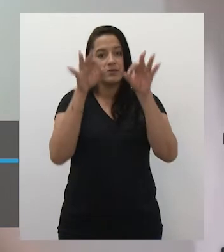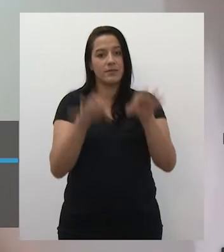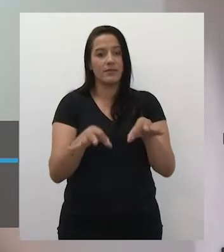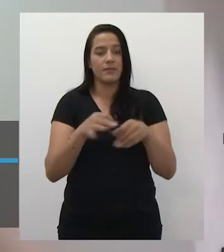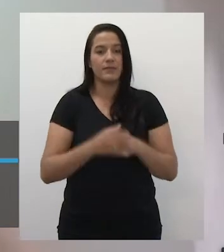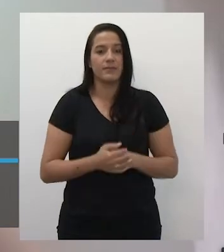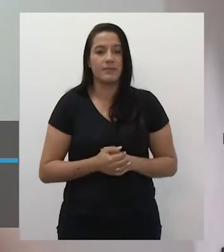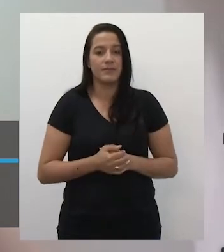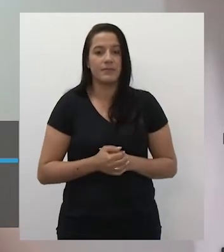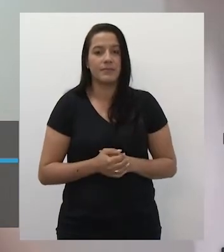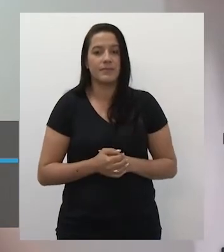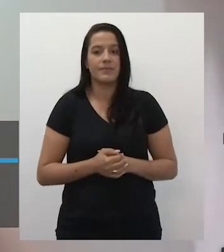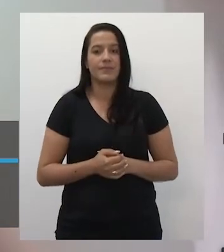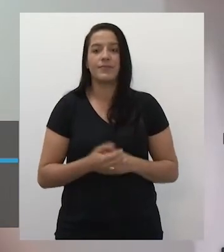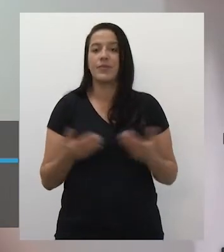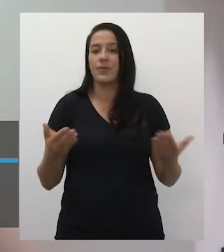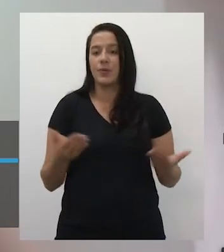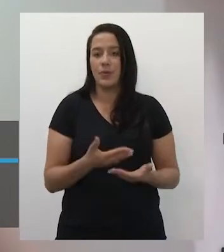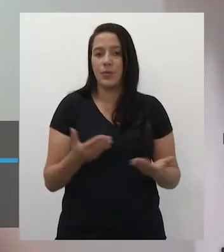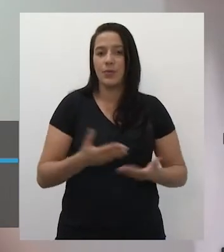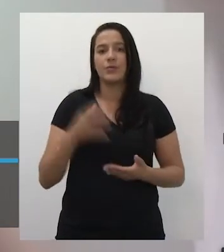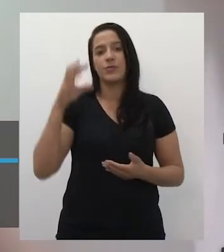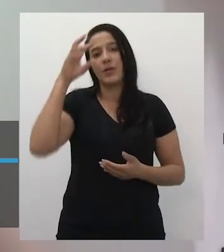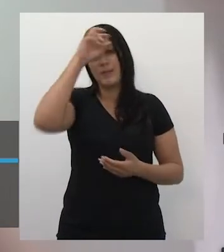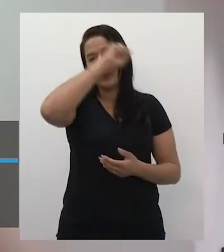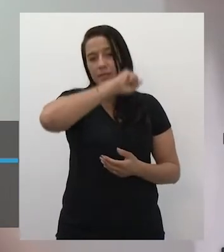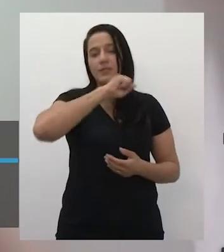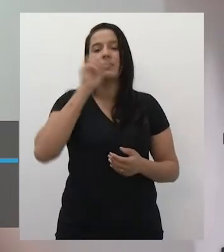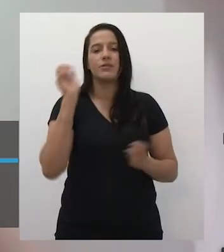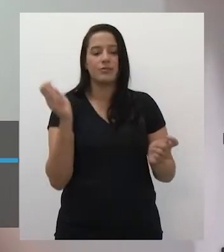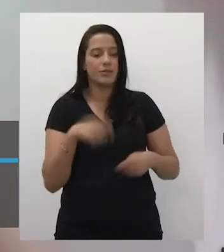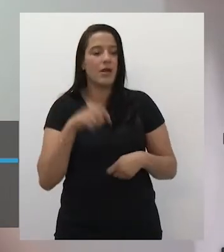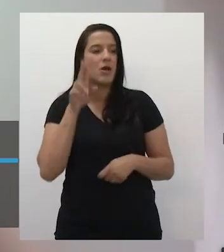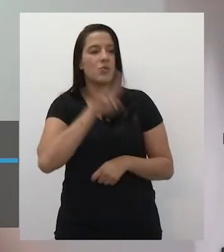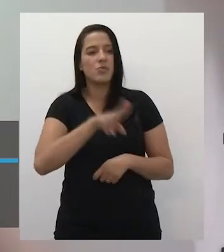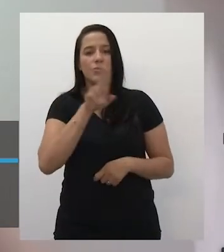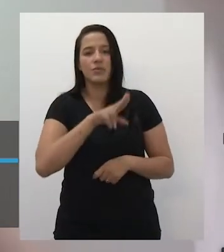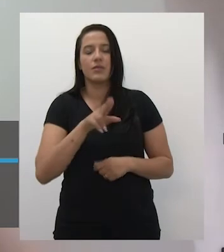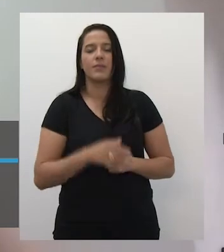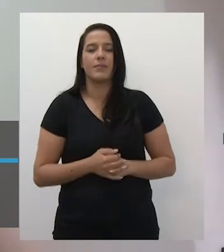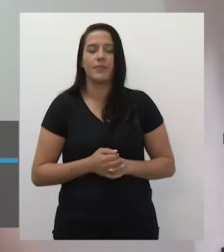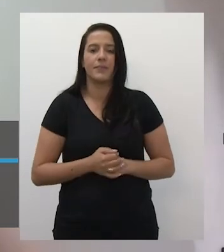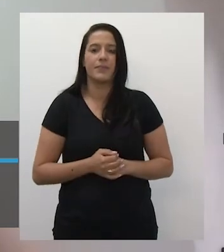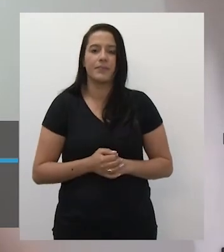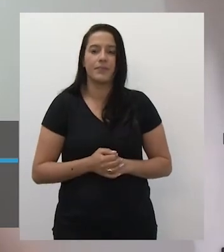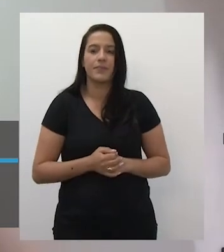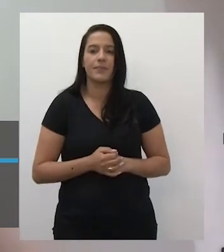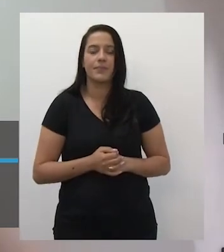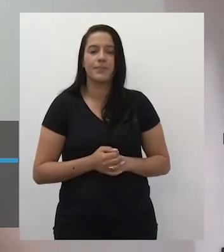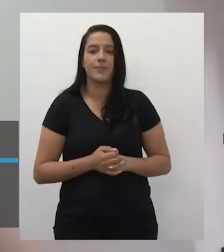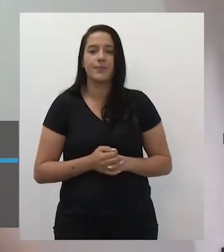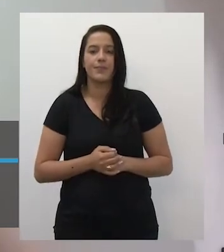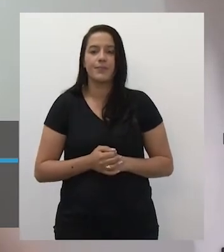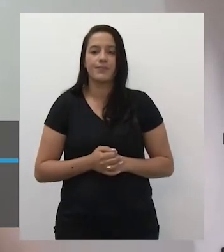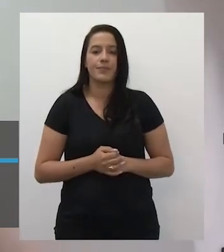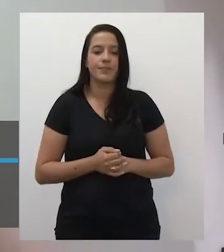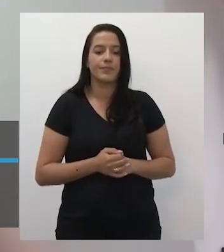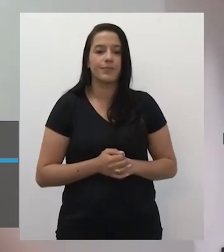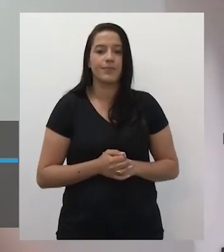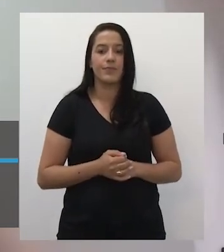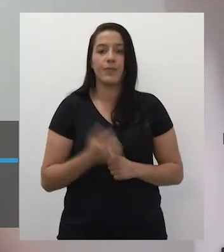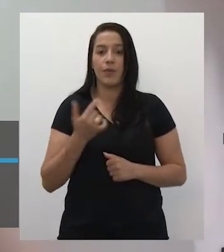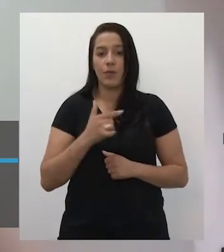diretoria de ensino. Ela me ligou, eu havia encaminhado um documento né, um processo e